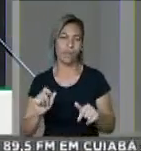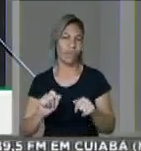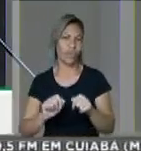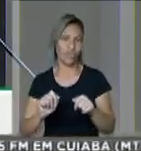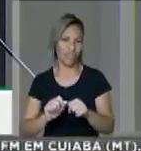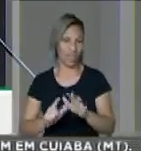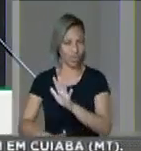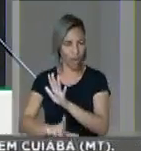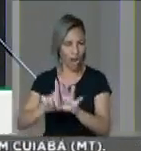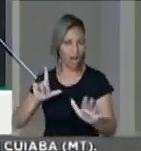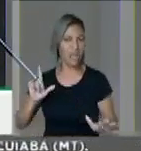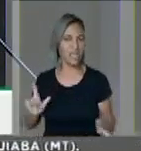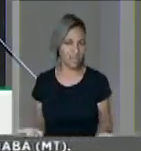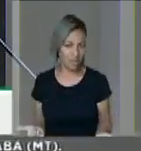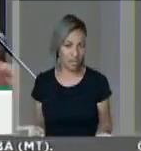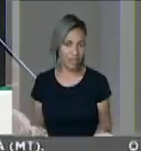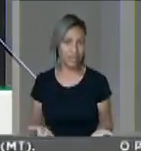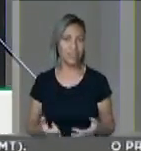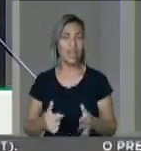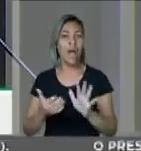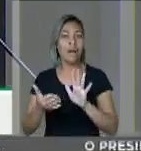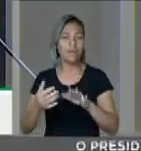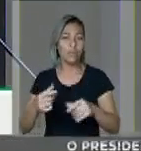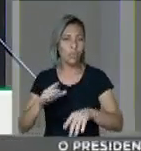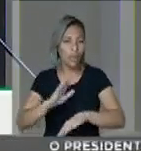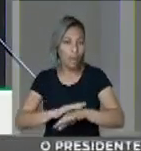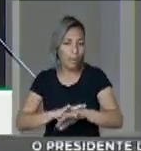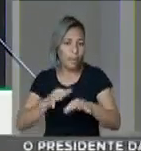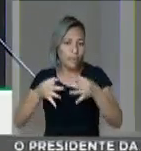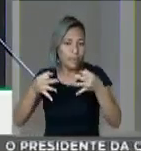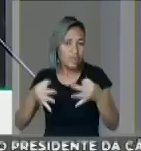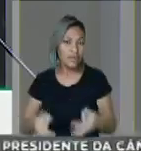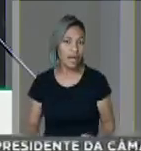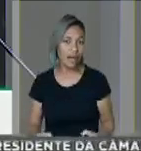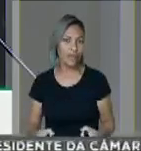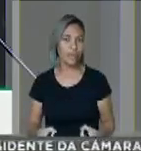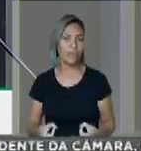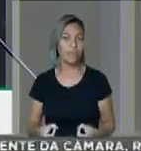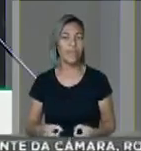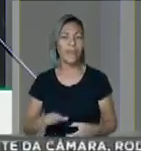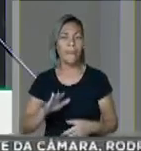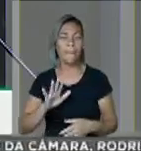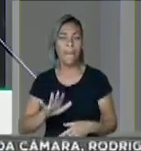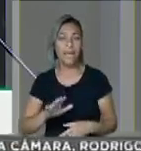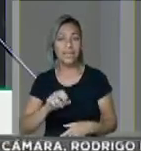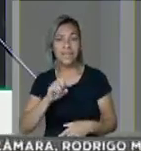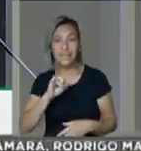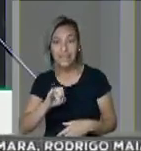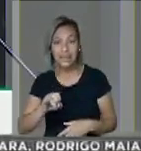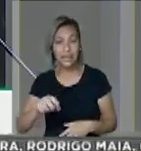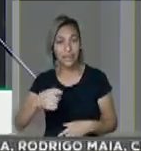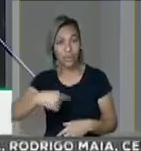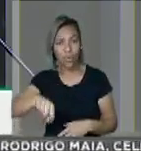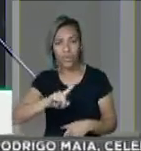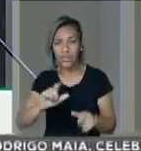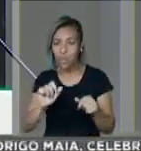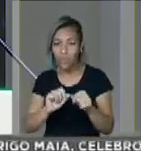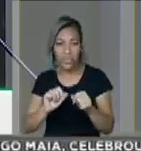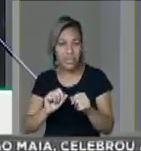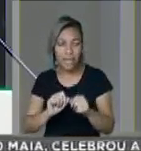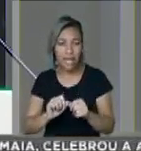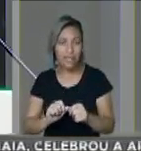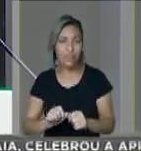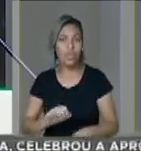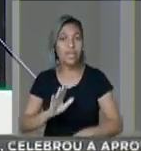feita no momento adequado, apropriado, se nós não fizéssemos